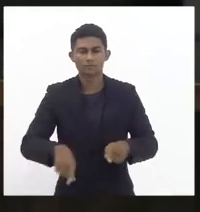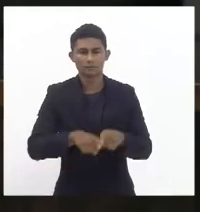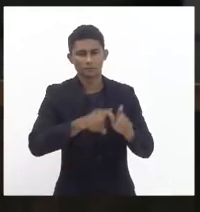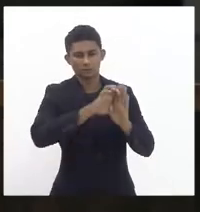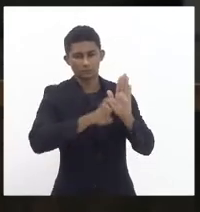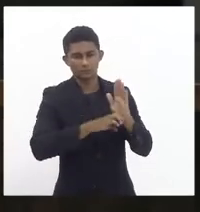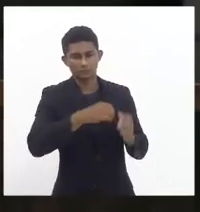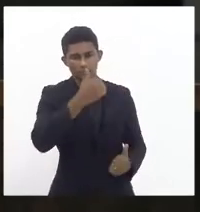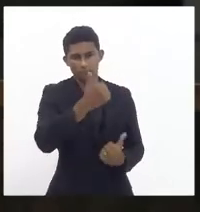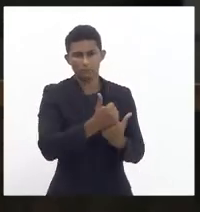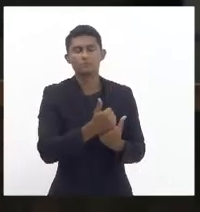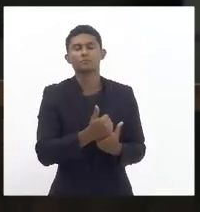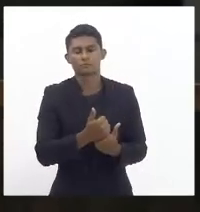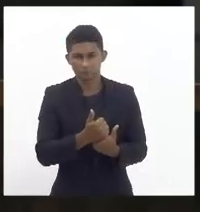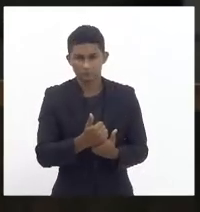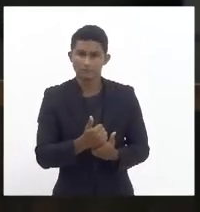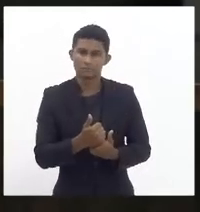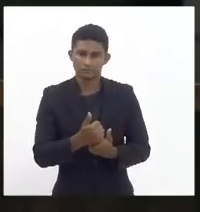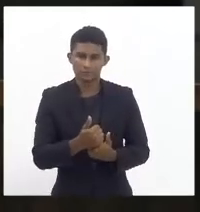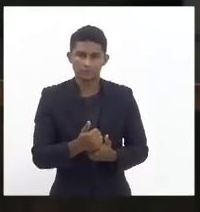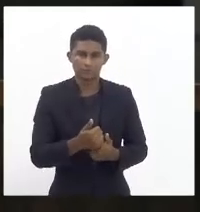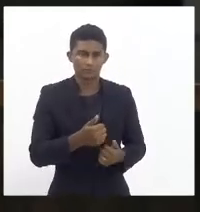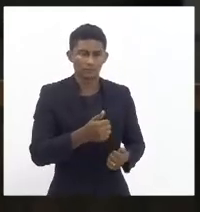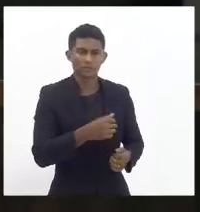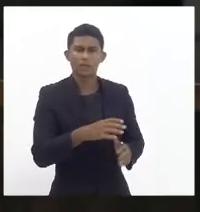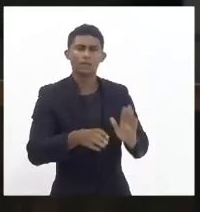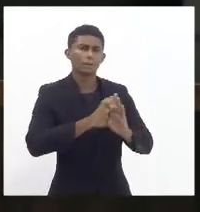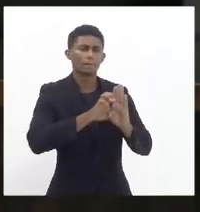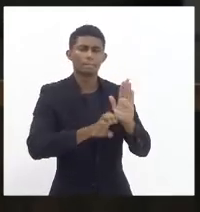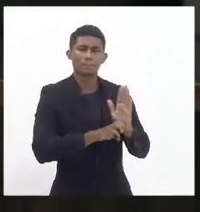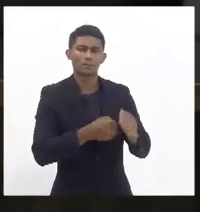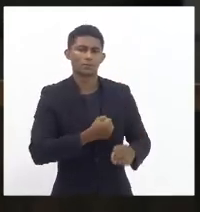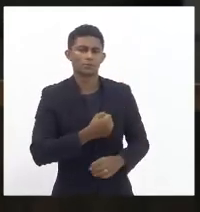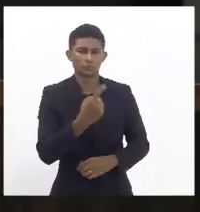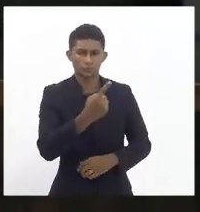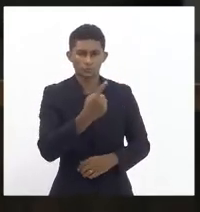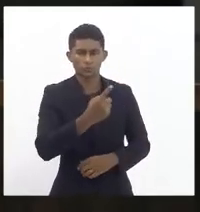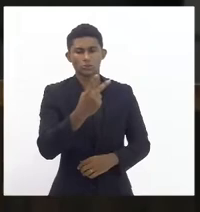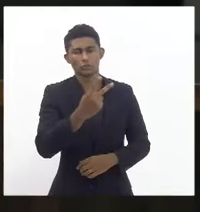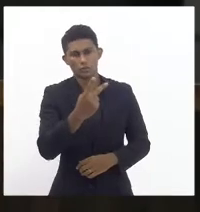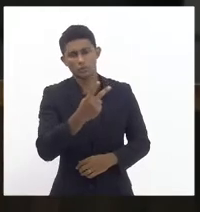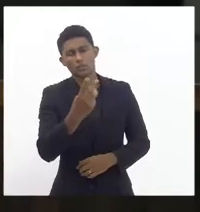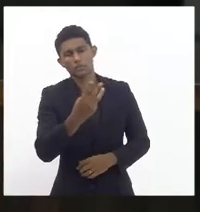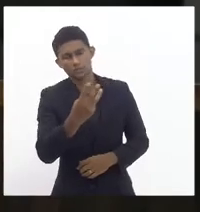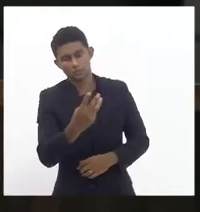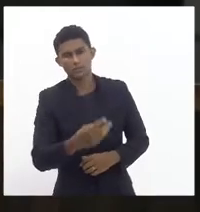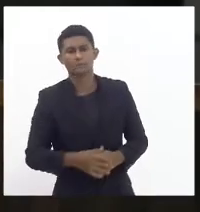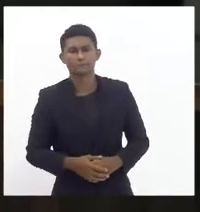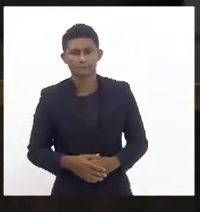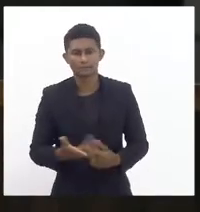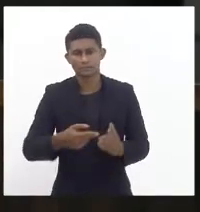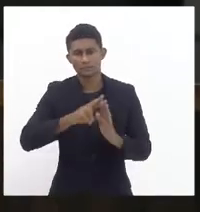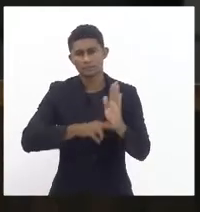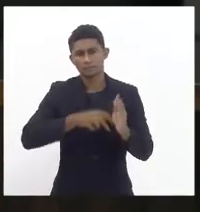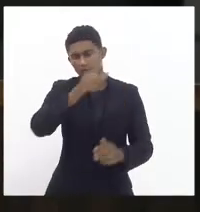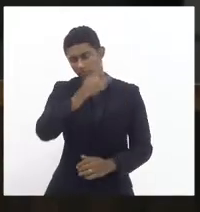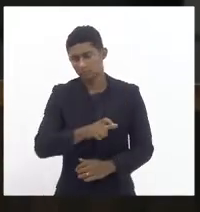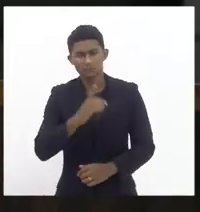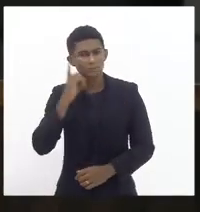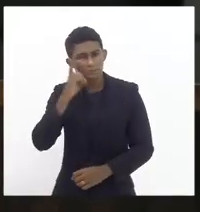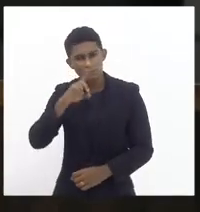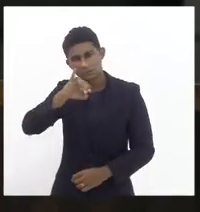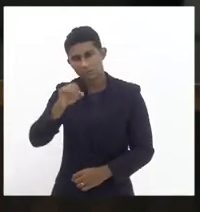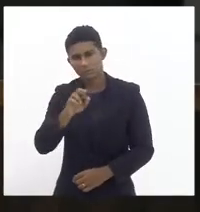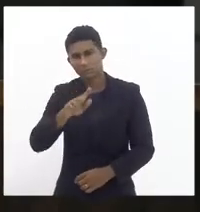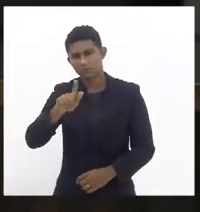favorável com um sub menda as emendas nº 1 os países e três ela para o deputado Jorge